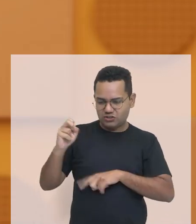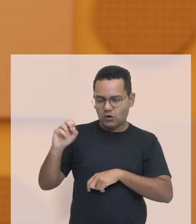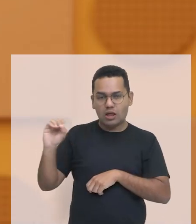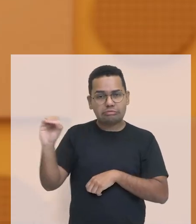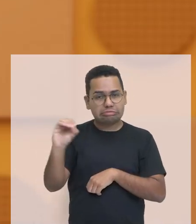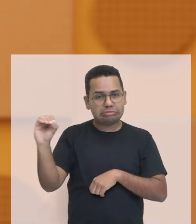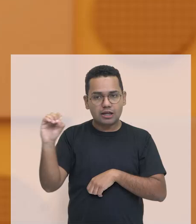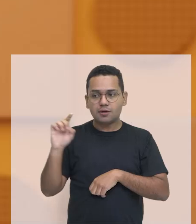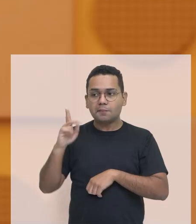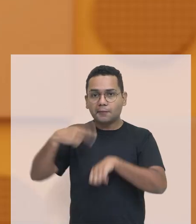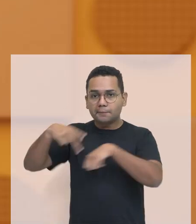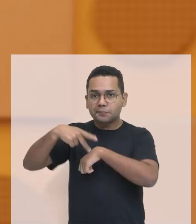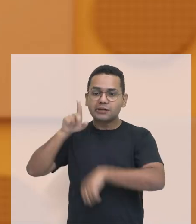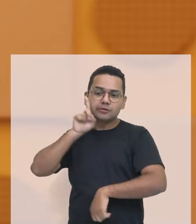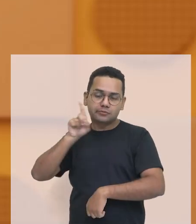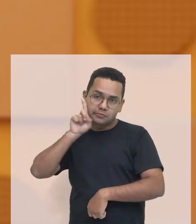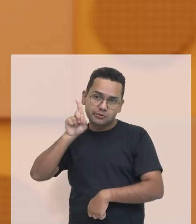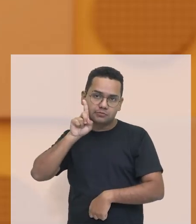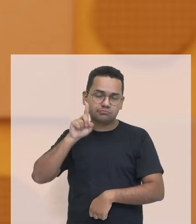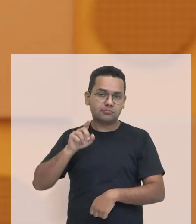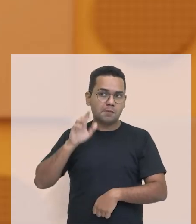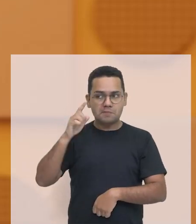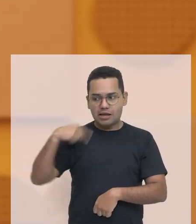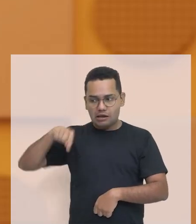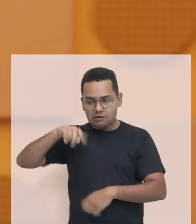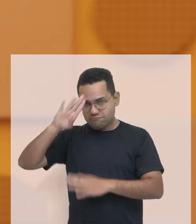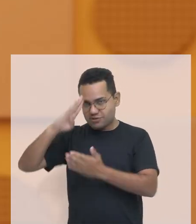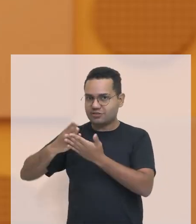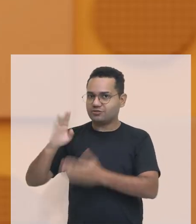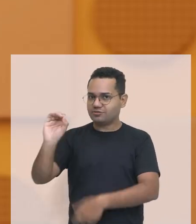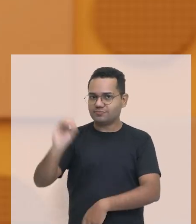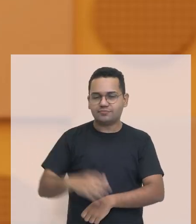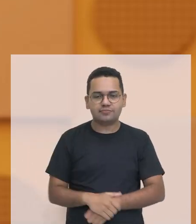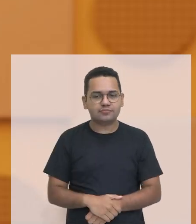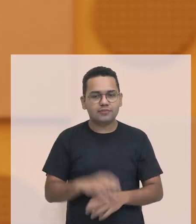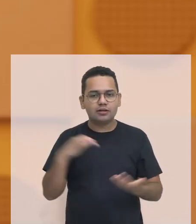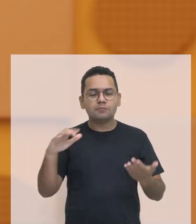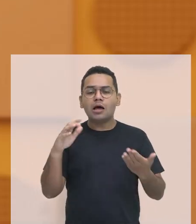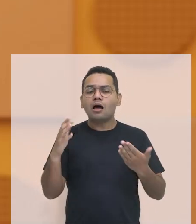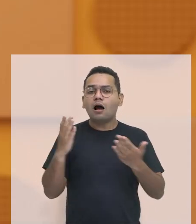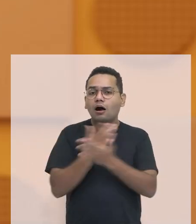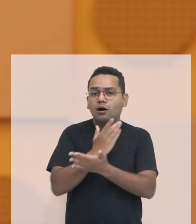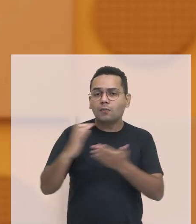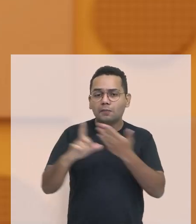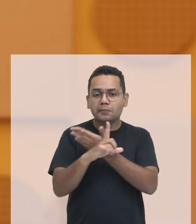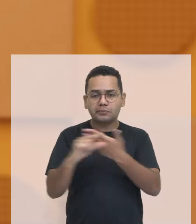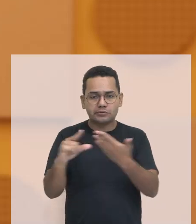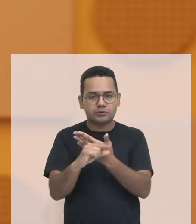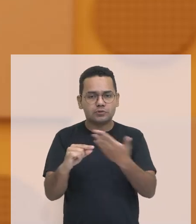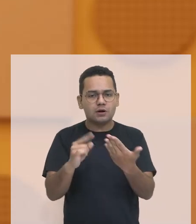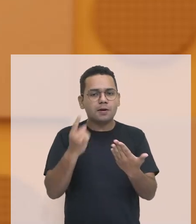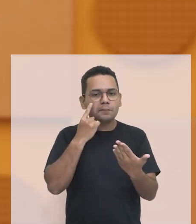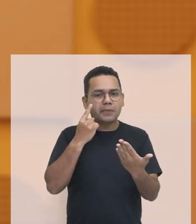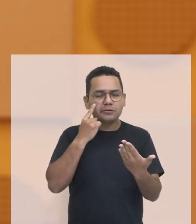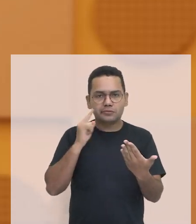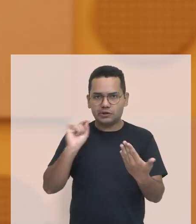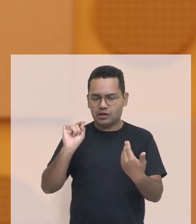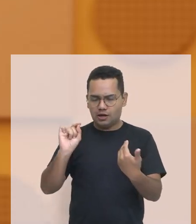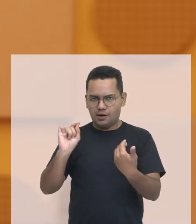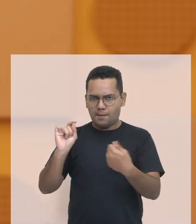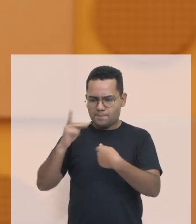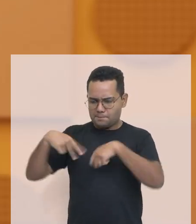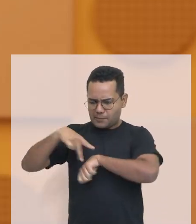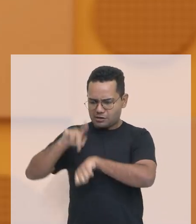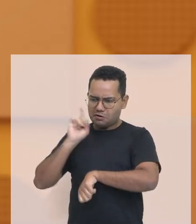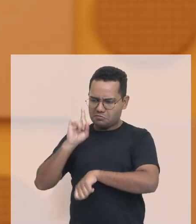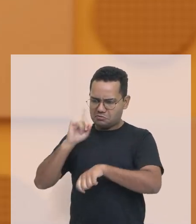muitos estudiosos, muitos historiadores verificam que não houve de fato uma vitória significativa para os Estados Unidos